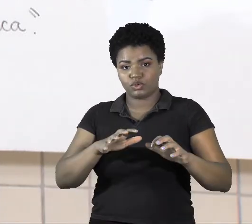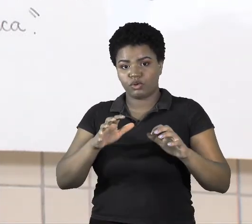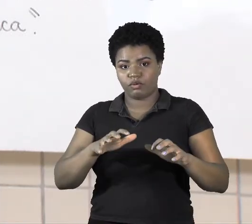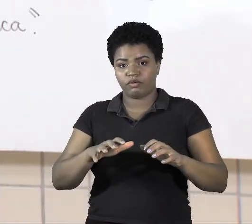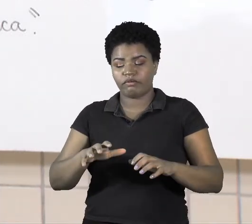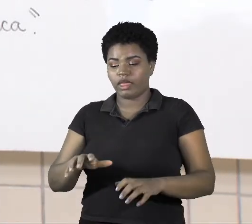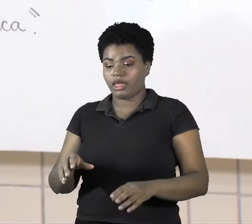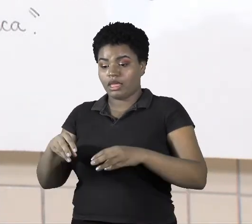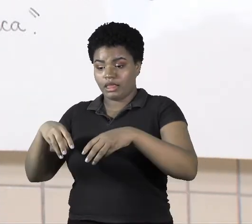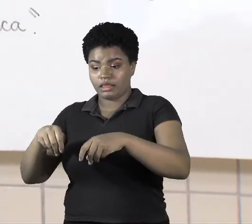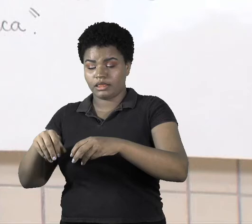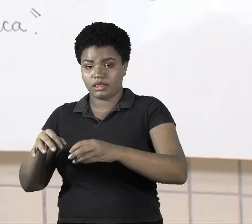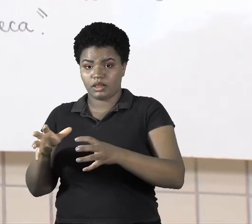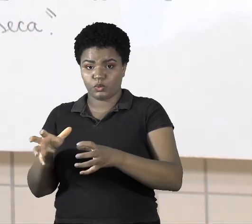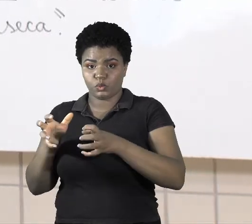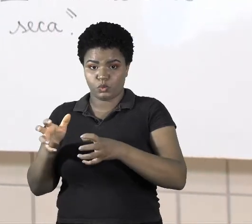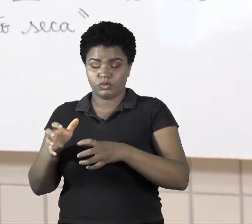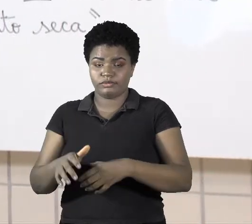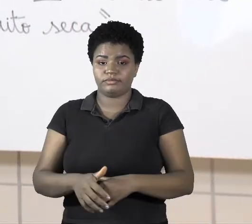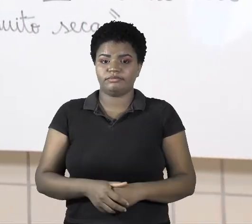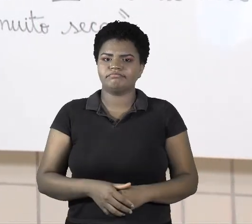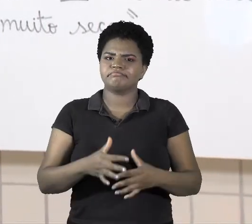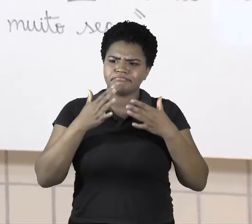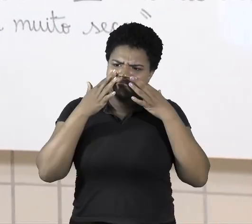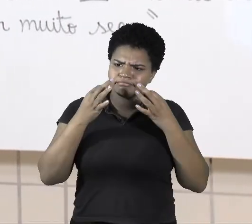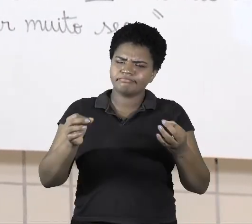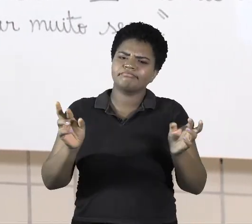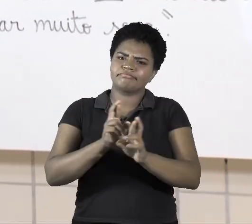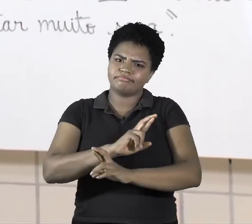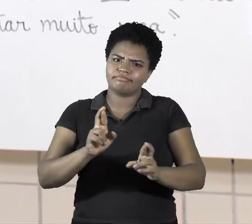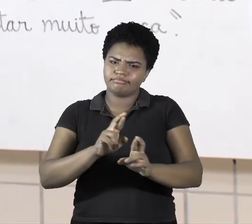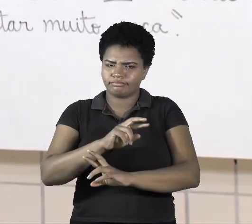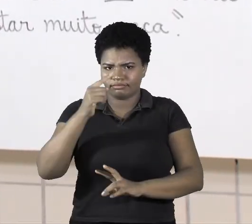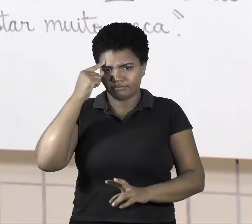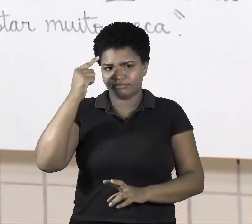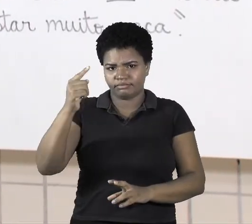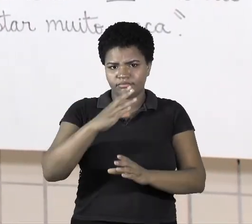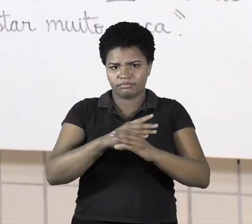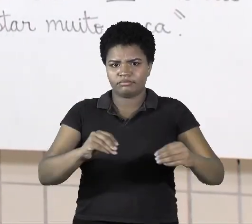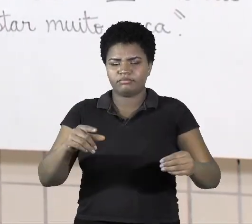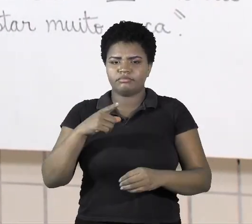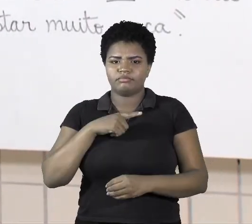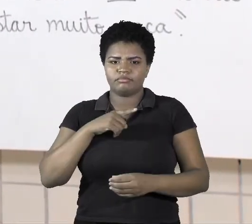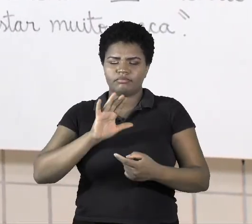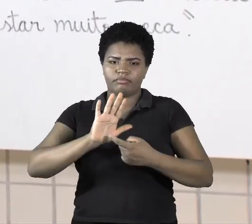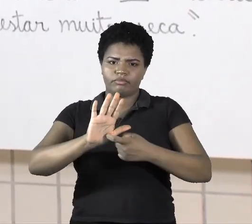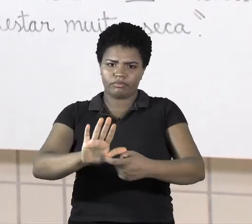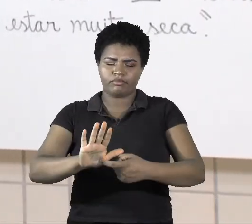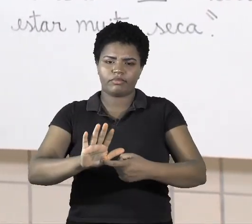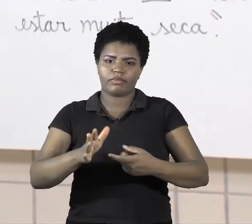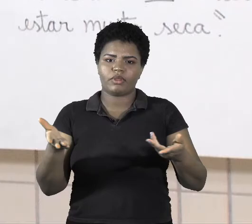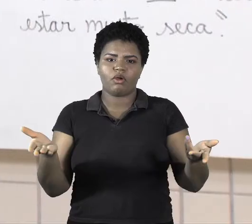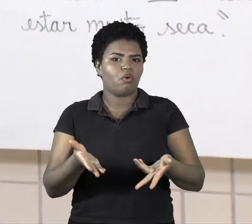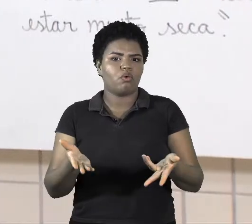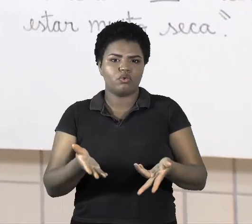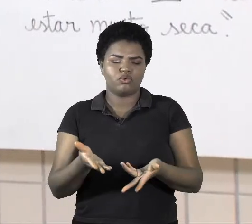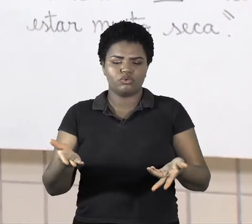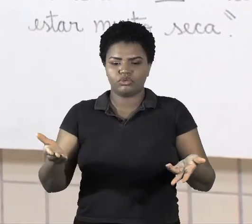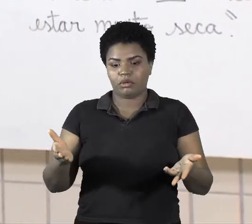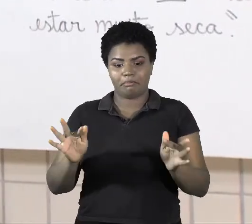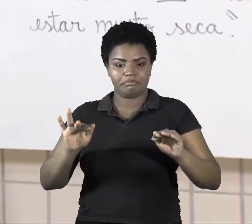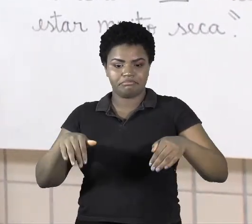estar seca. Então, preste atenção bem nessa relação de ideias que as conjunções estabelecem. E hoje nós ficaremos por